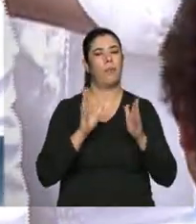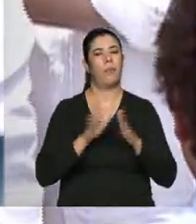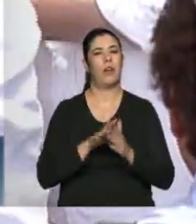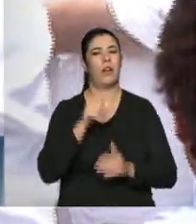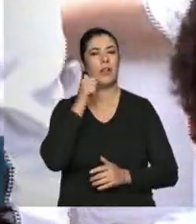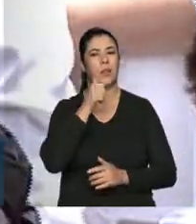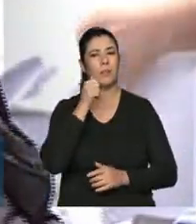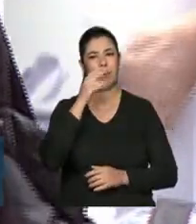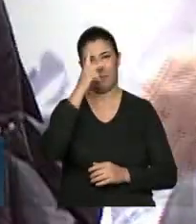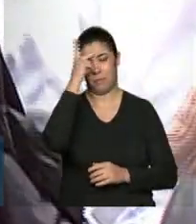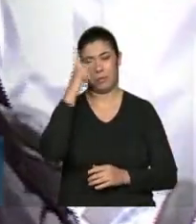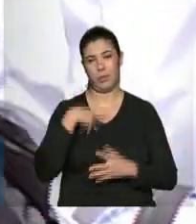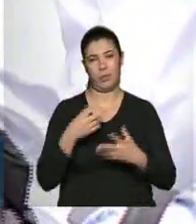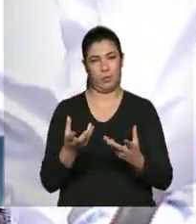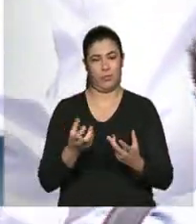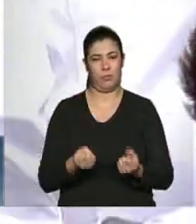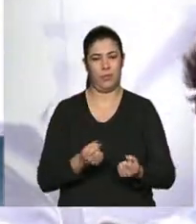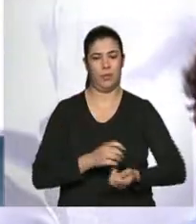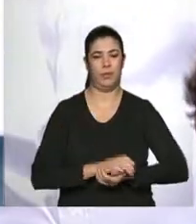moradora.